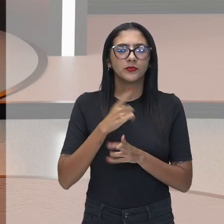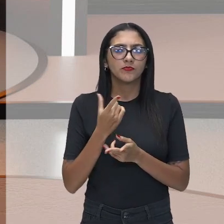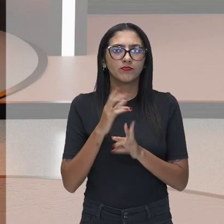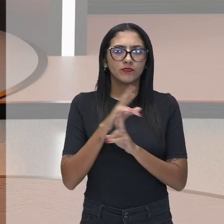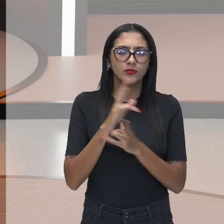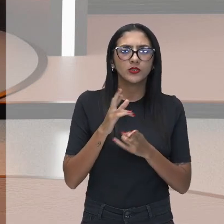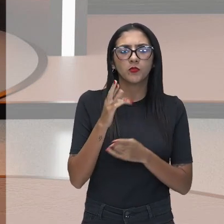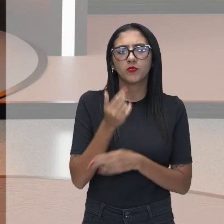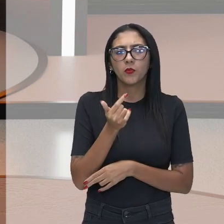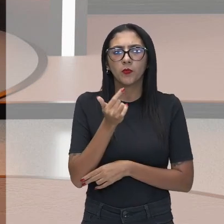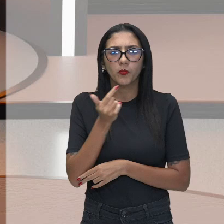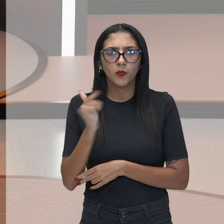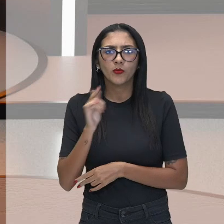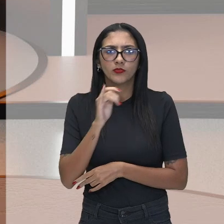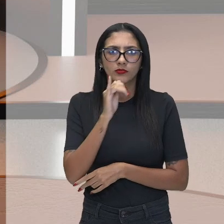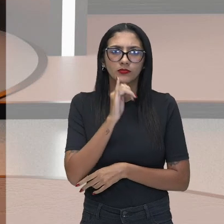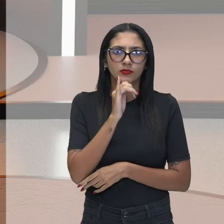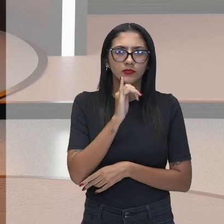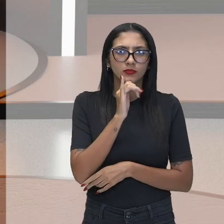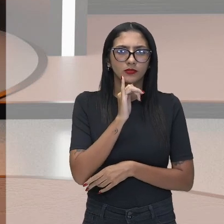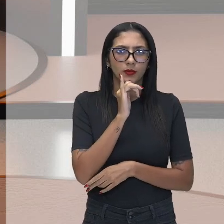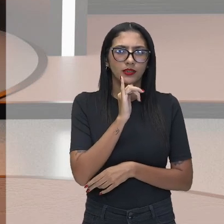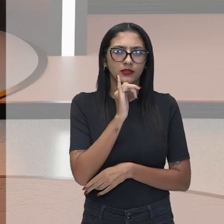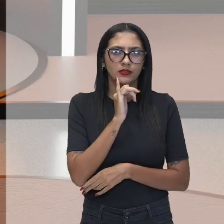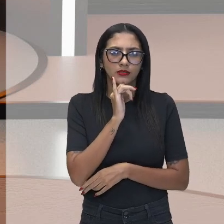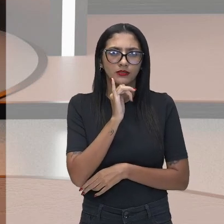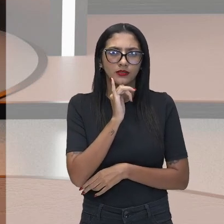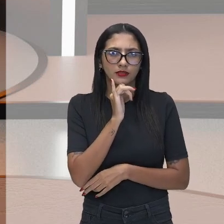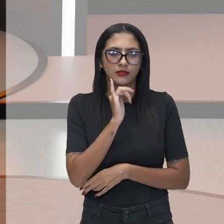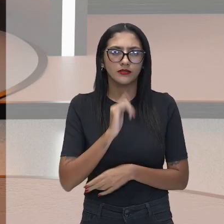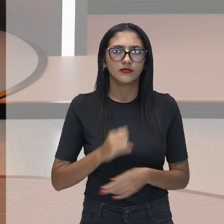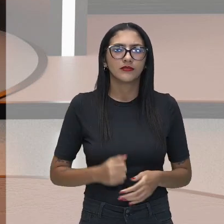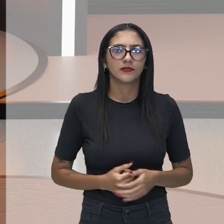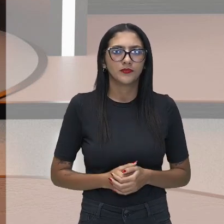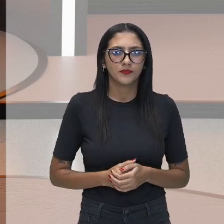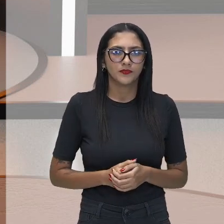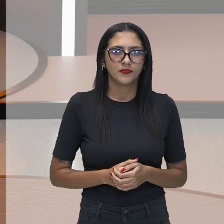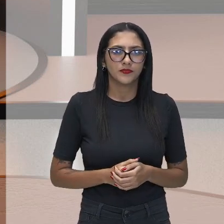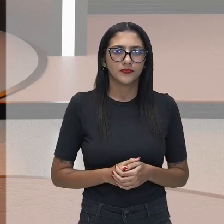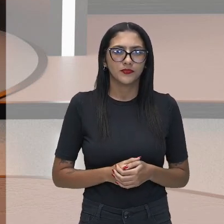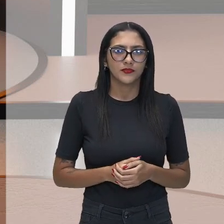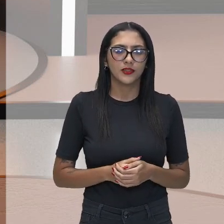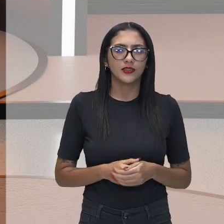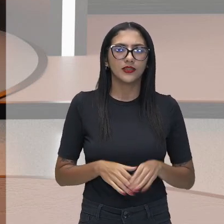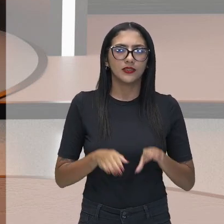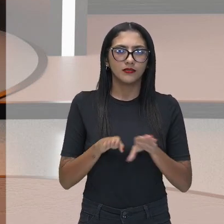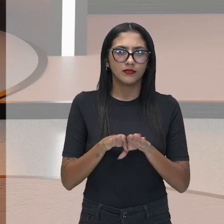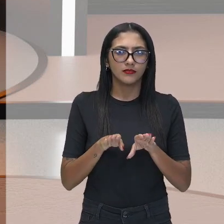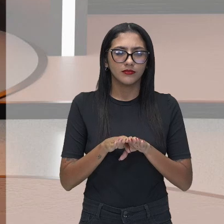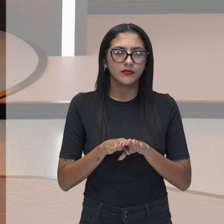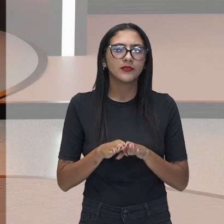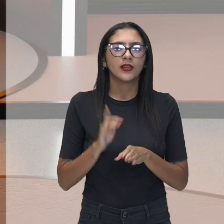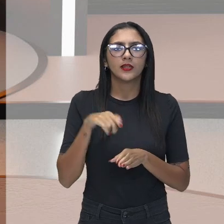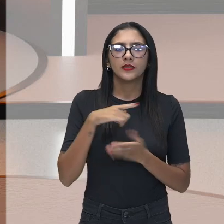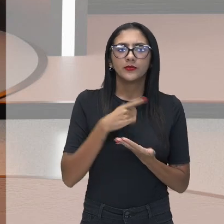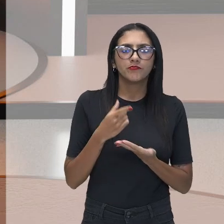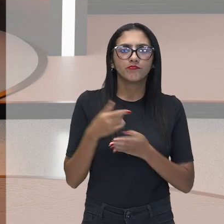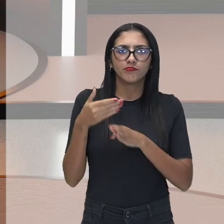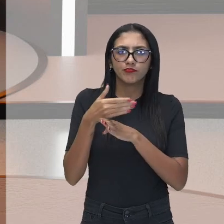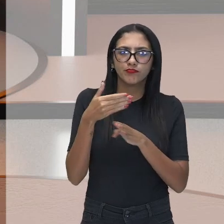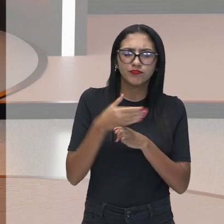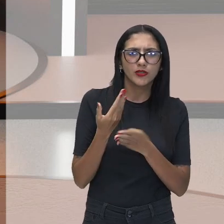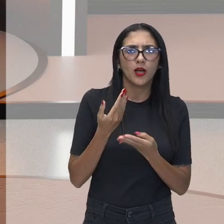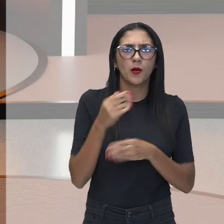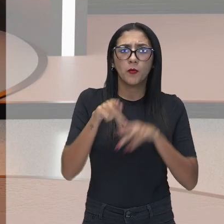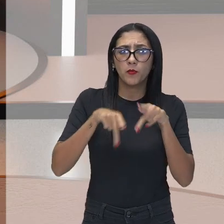E é por isso que, claro, que a gente vai ver o processo de quê? Da chamada importação de mão de obra estrangeira, principalmente